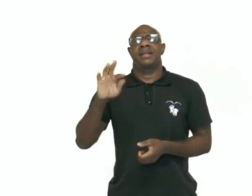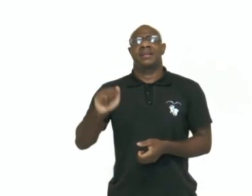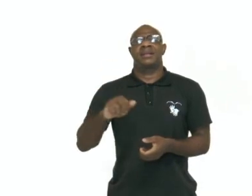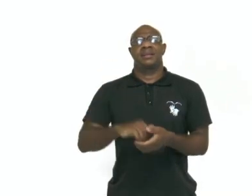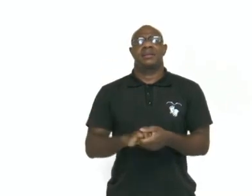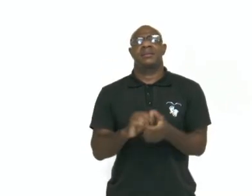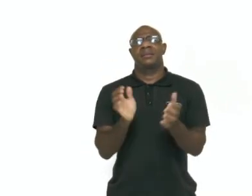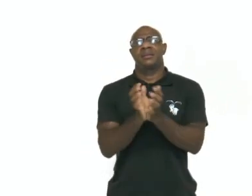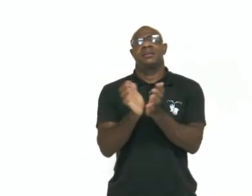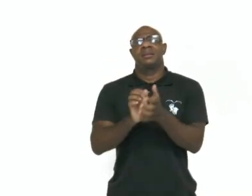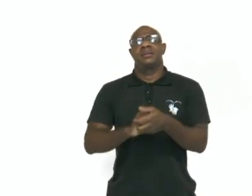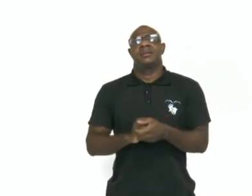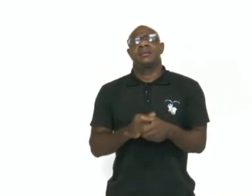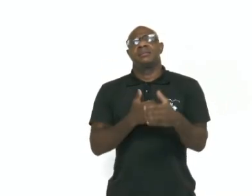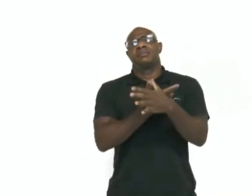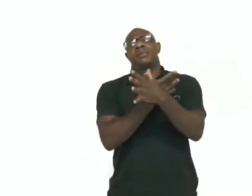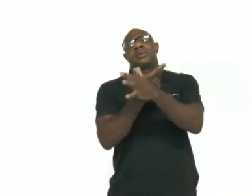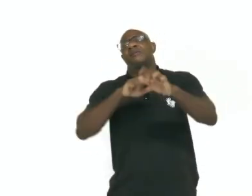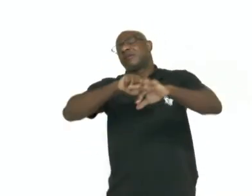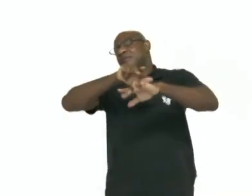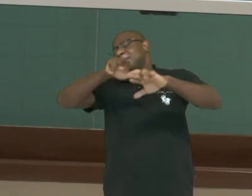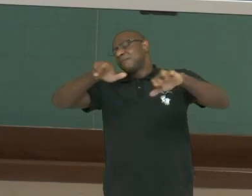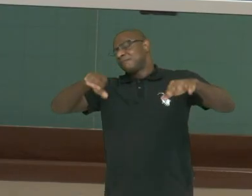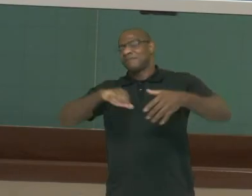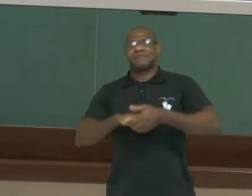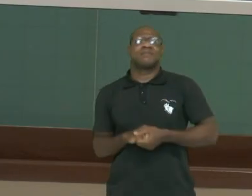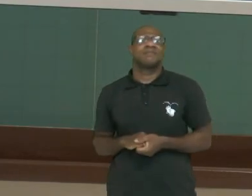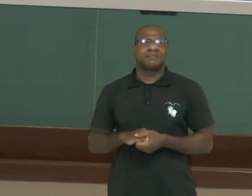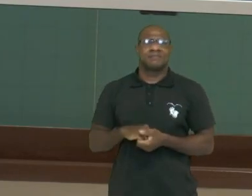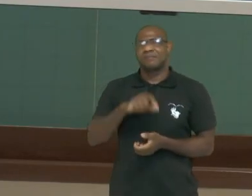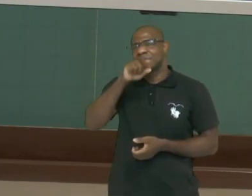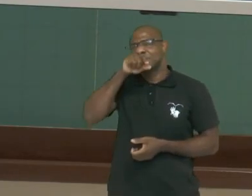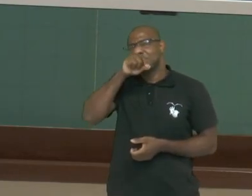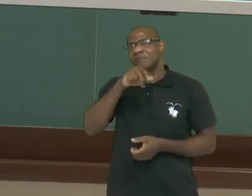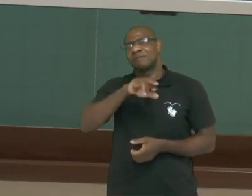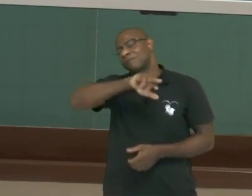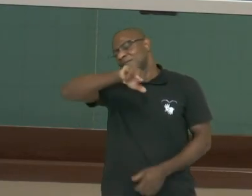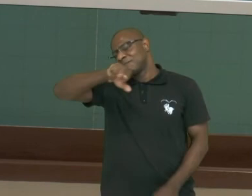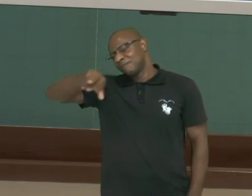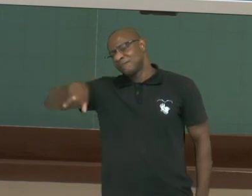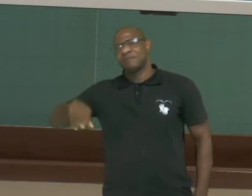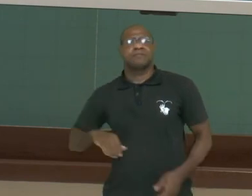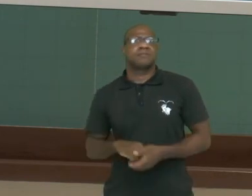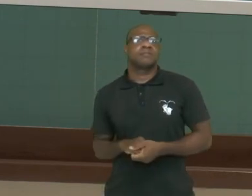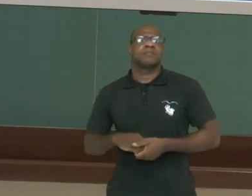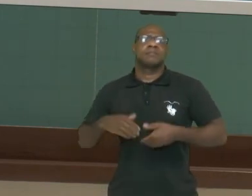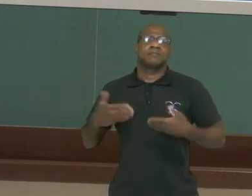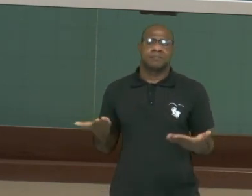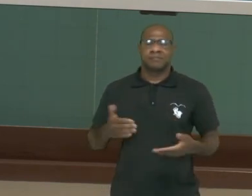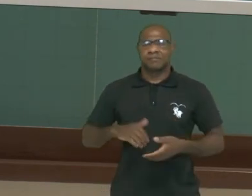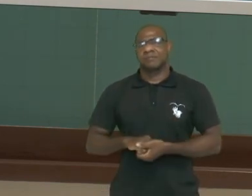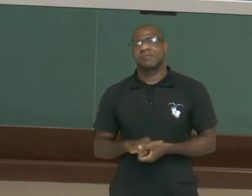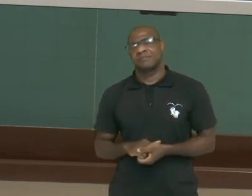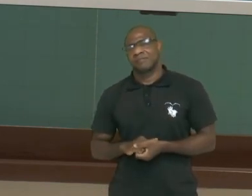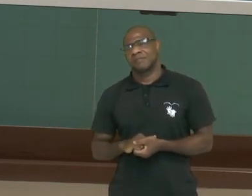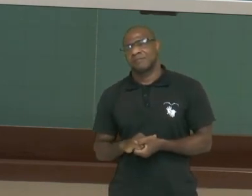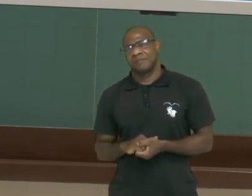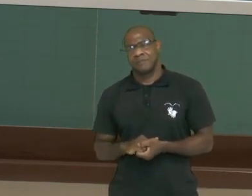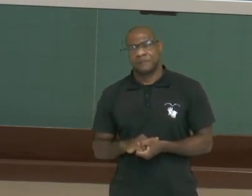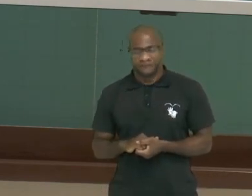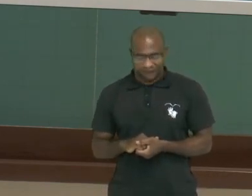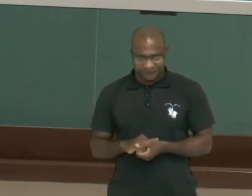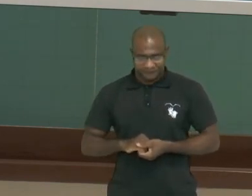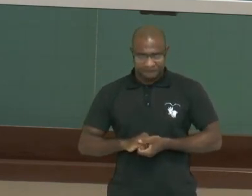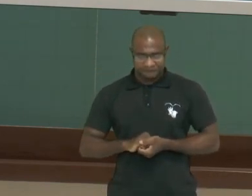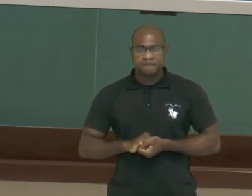pelo gavião, o sabiá, canário, etc. É uma infinidade, né, de aves que tem aqui no grupo das carenatas, que